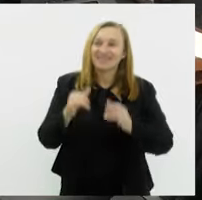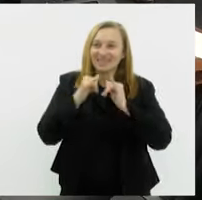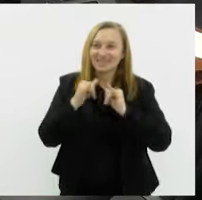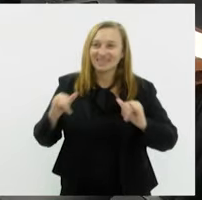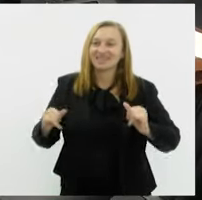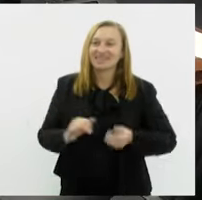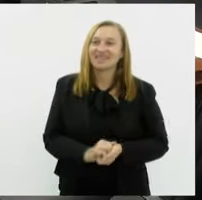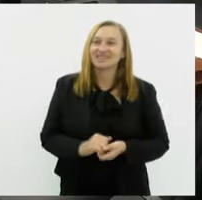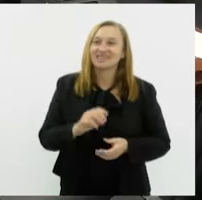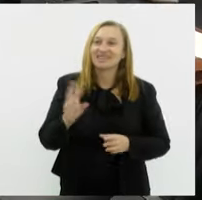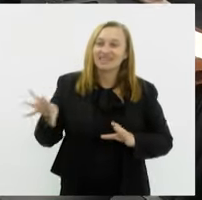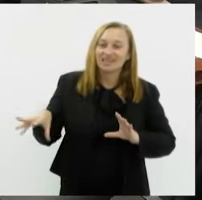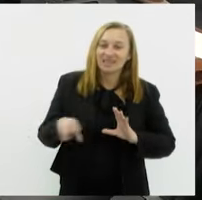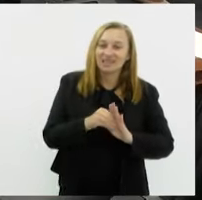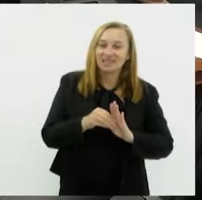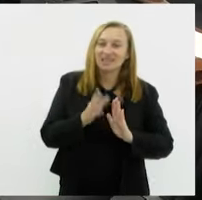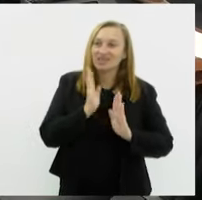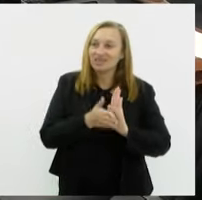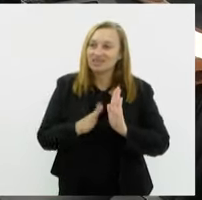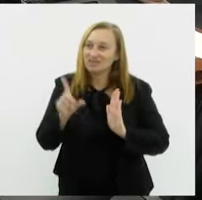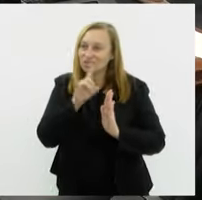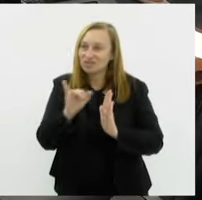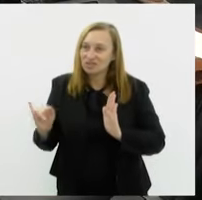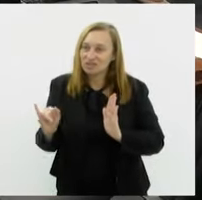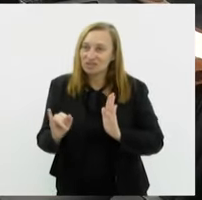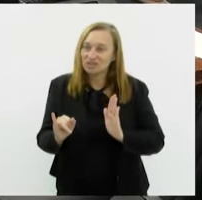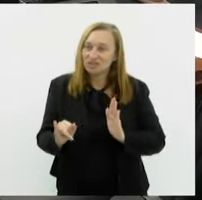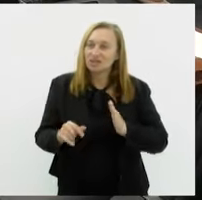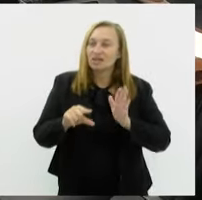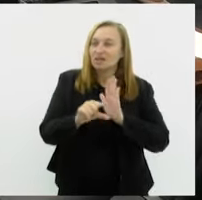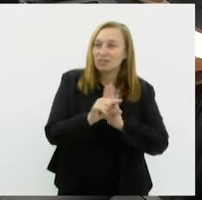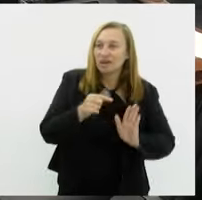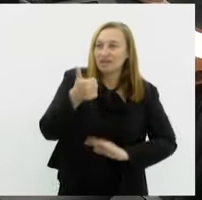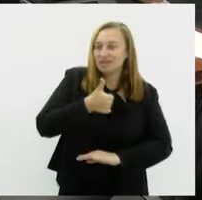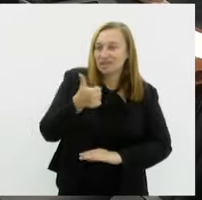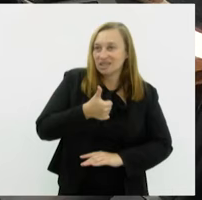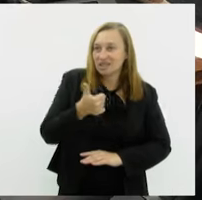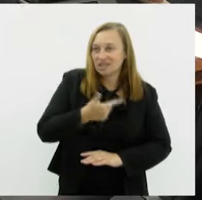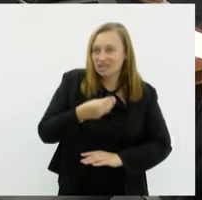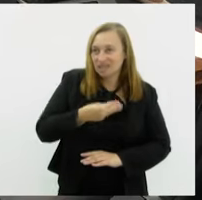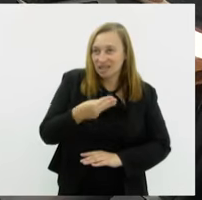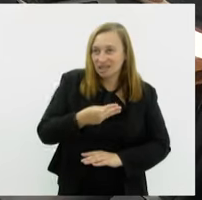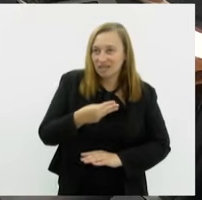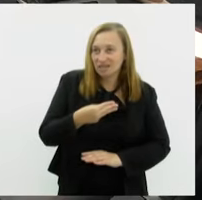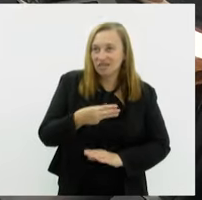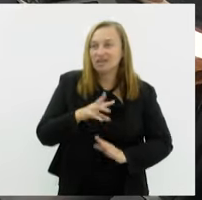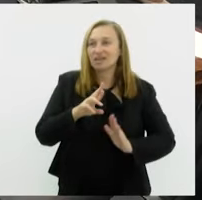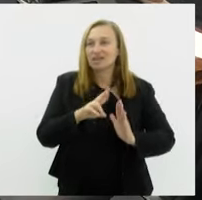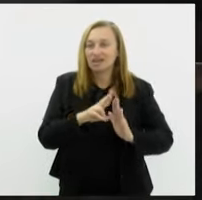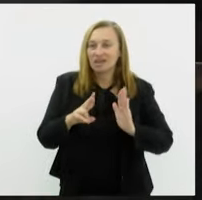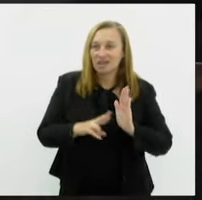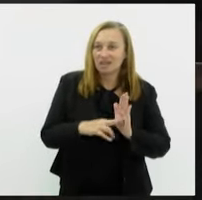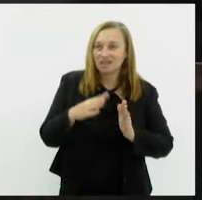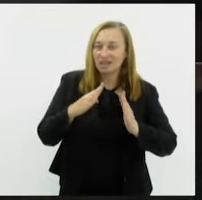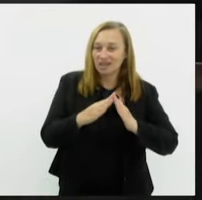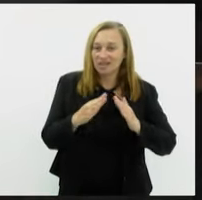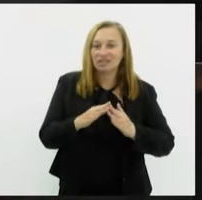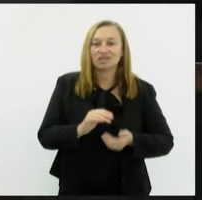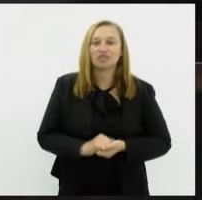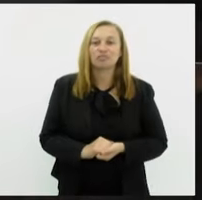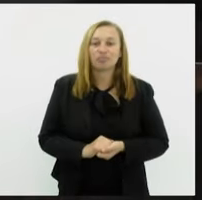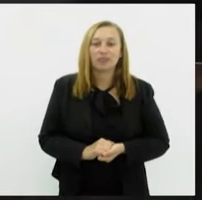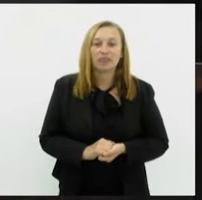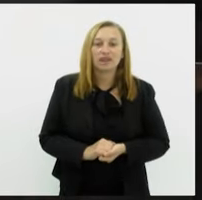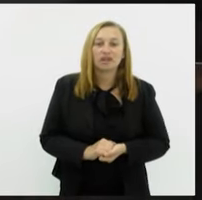Anuncio, incluídos na ordem do dia, de acordo com o parágrafo 3º do artigo 47 do regimento interno, em tramitação